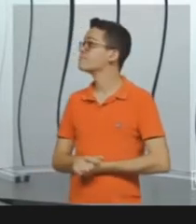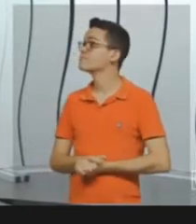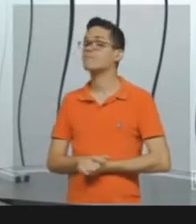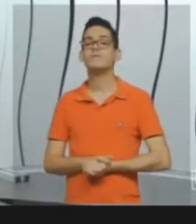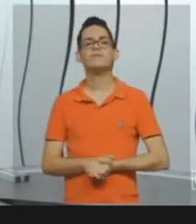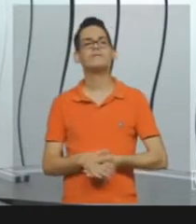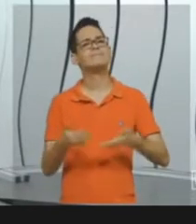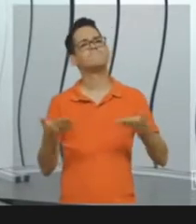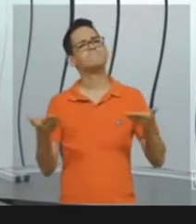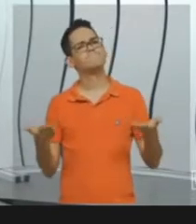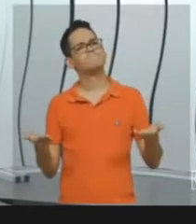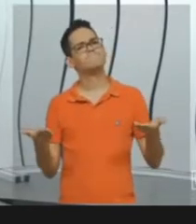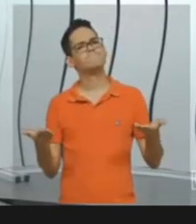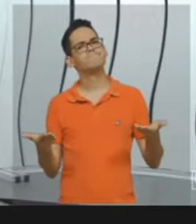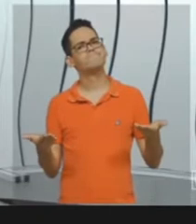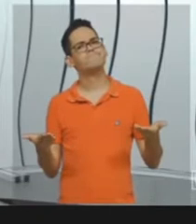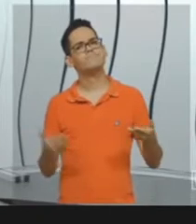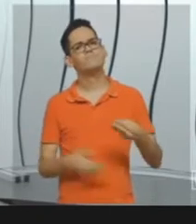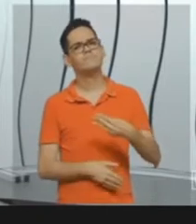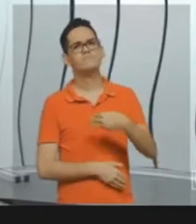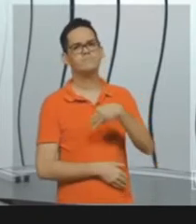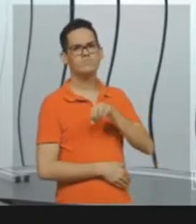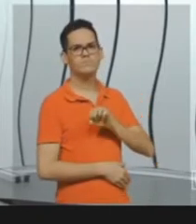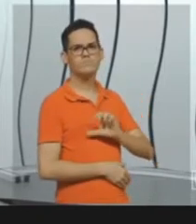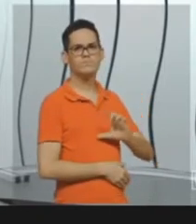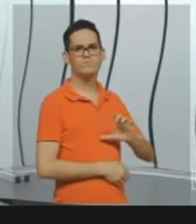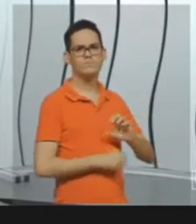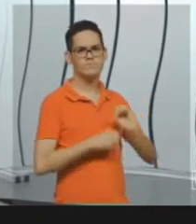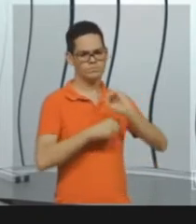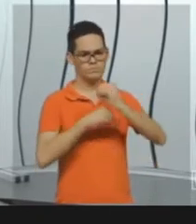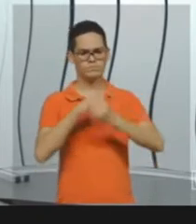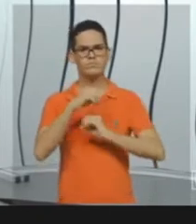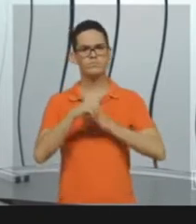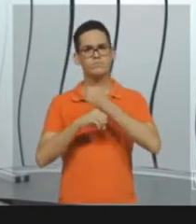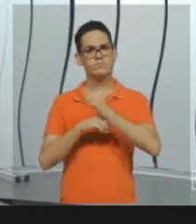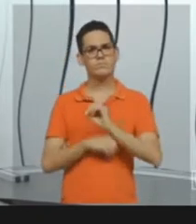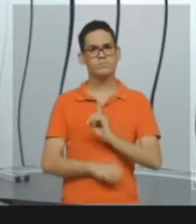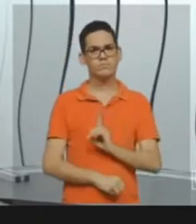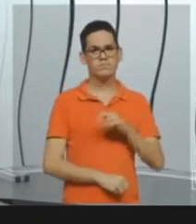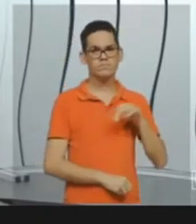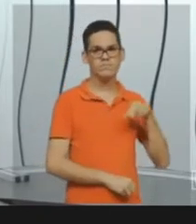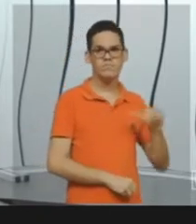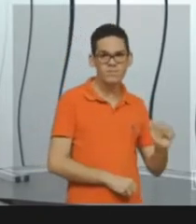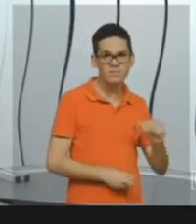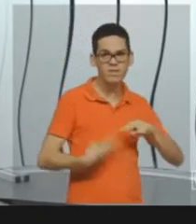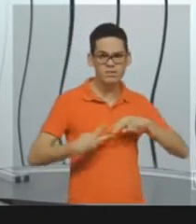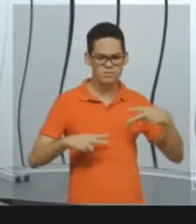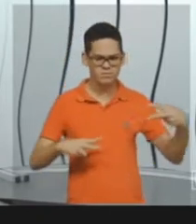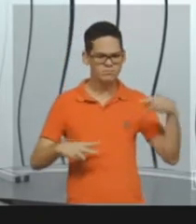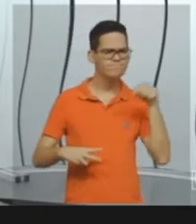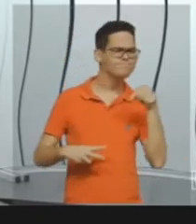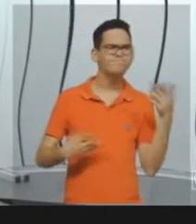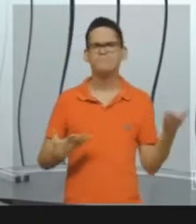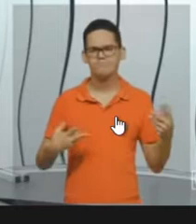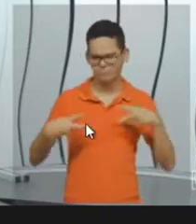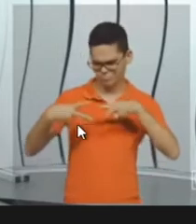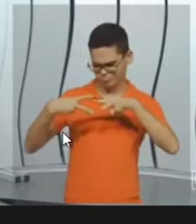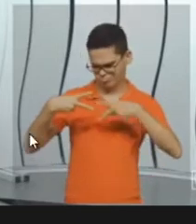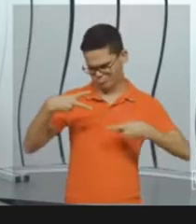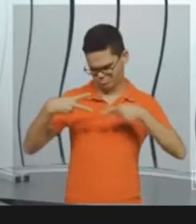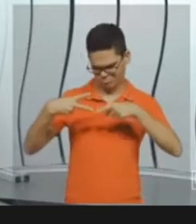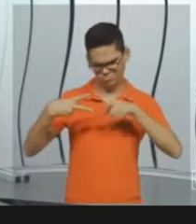E o que, que seria essa molécula de DNA, né? Então, nós temos ali o material genético como um todo, que é o DNA, mas o que, que é esse